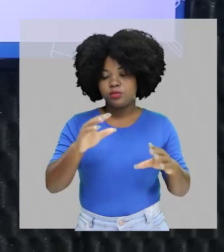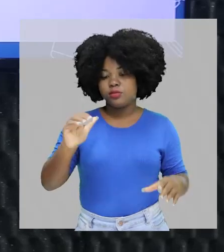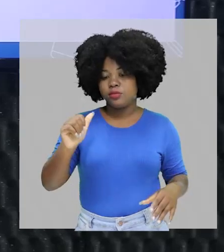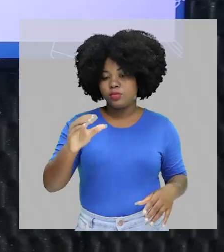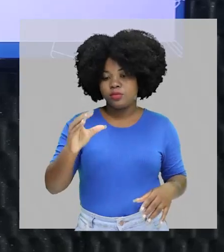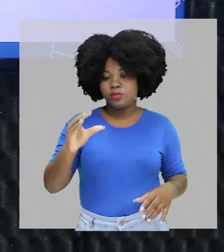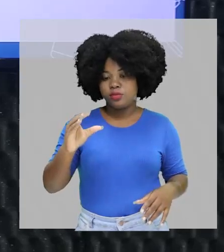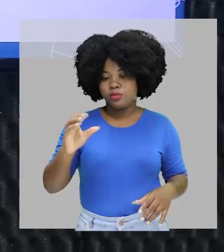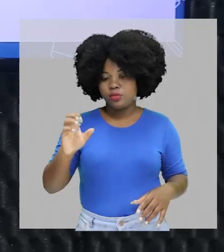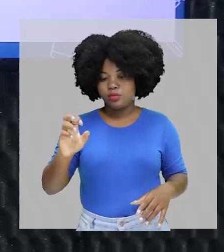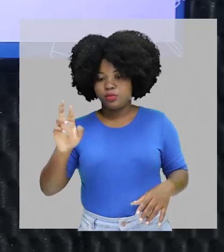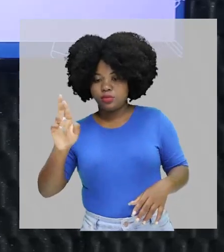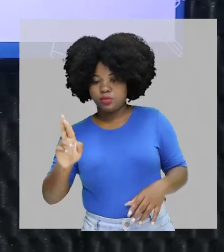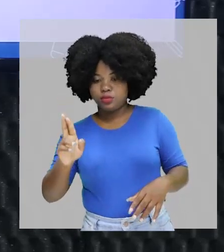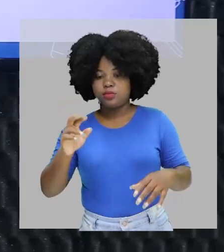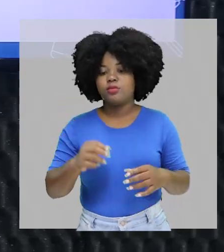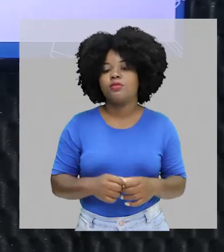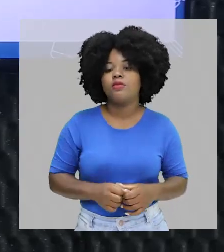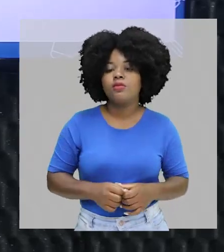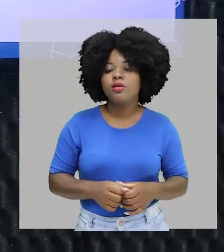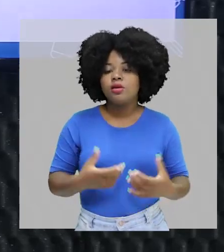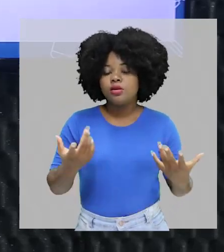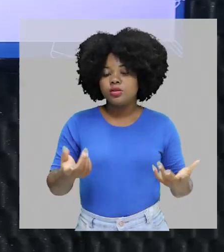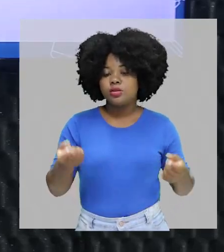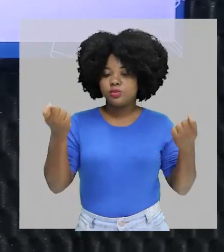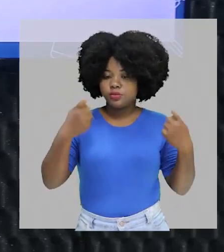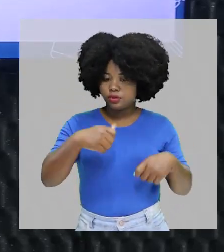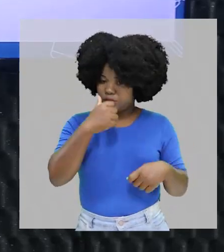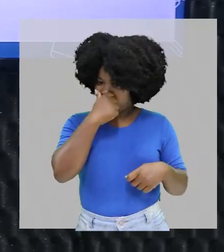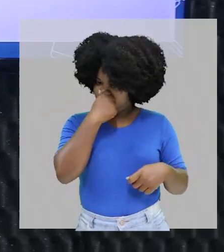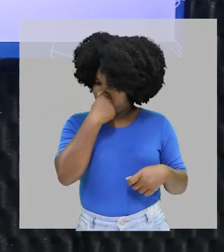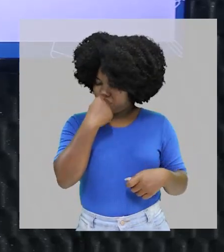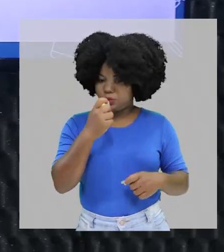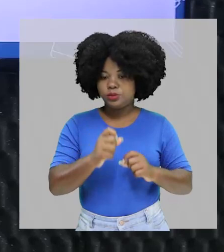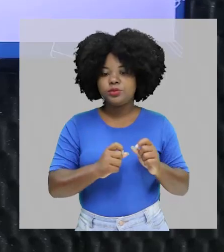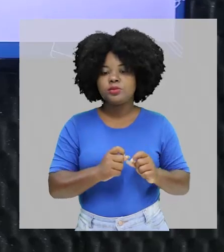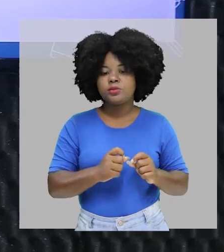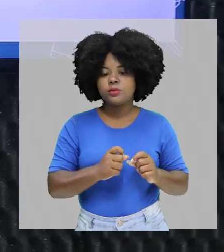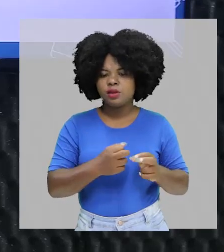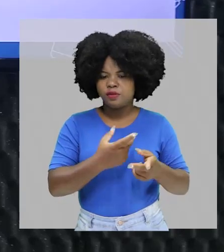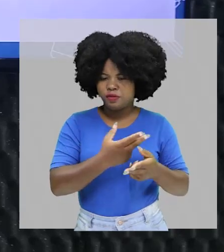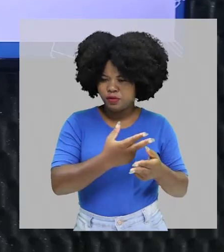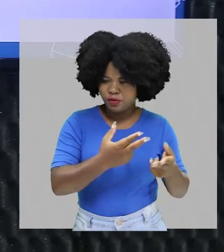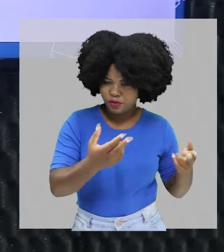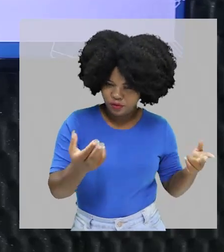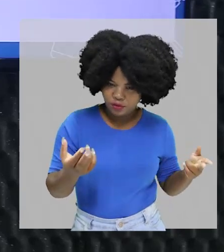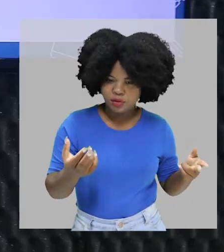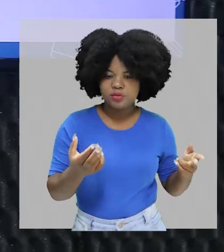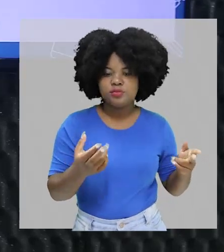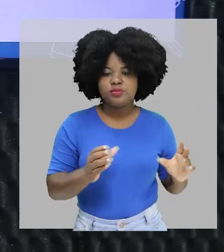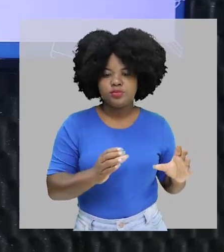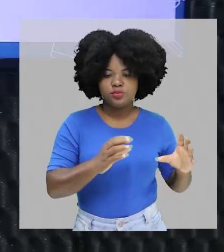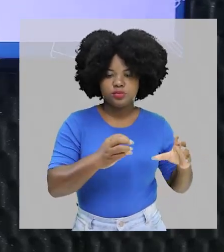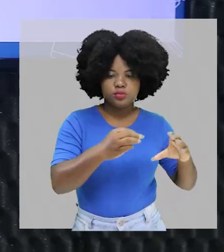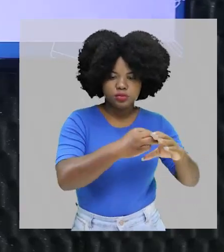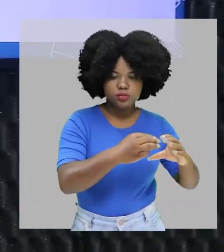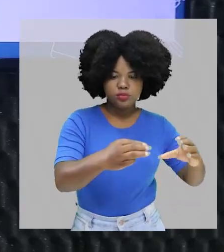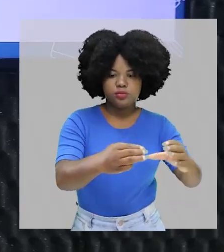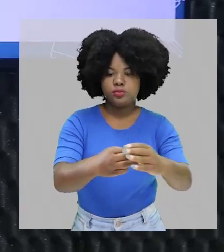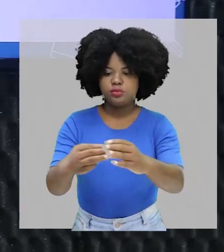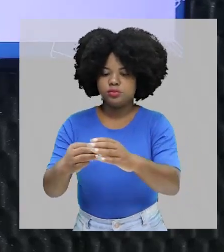essas células apresentam uma capacidade de se multiplicarem de forma descontrolada,